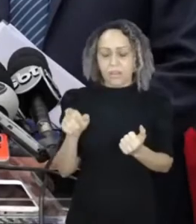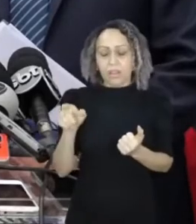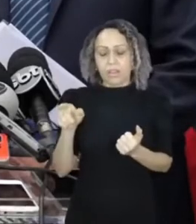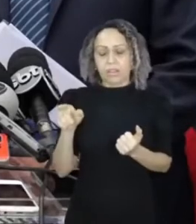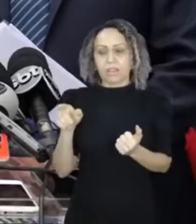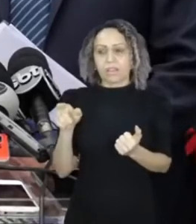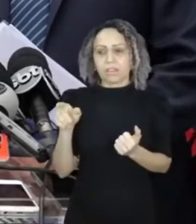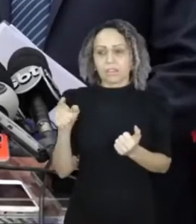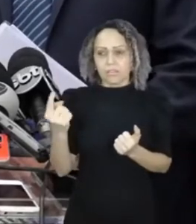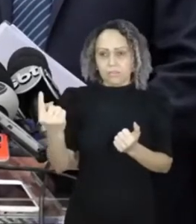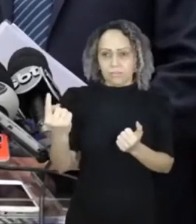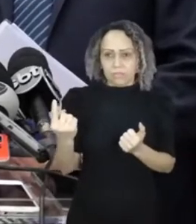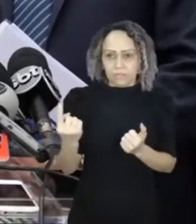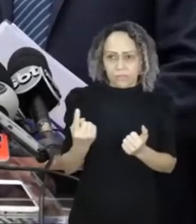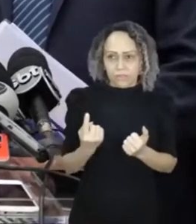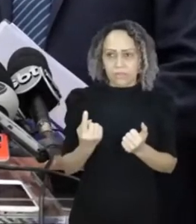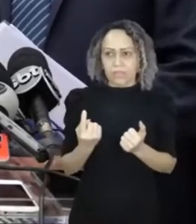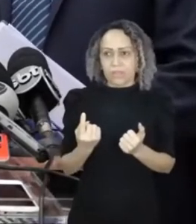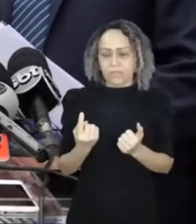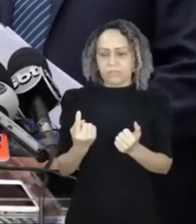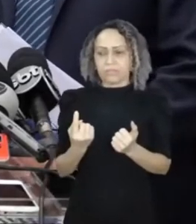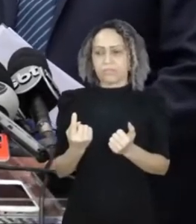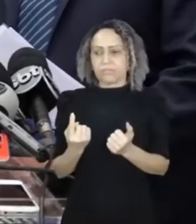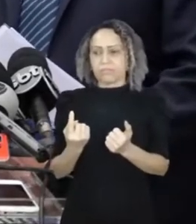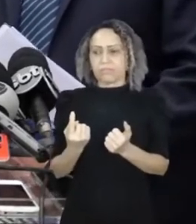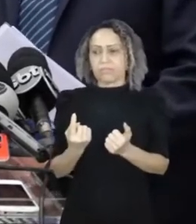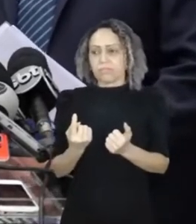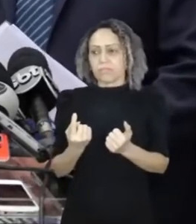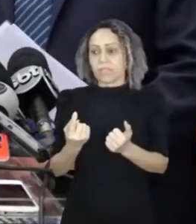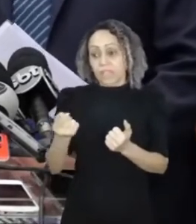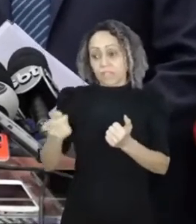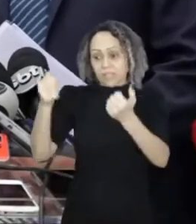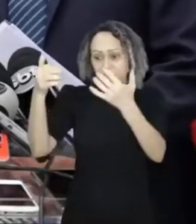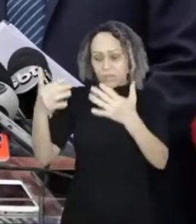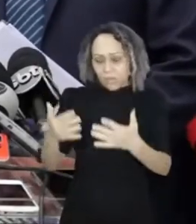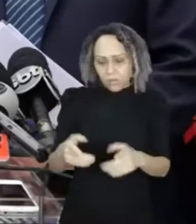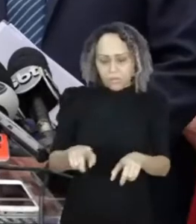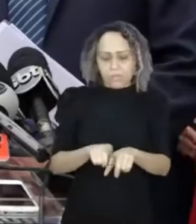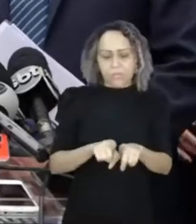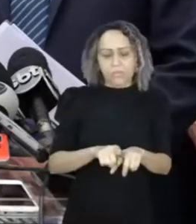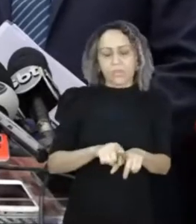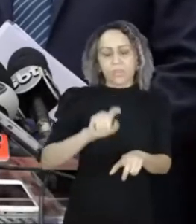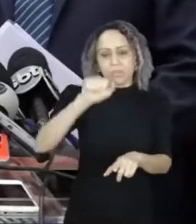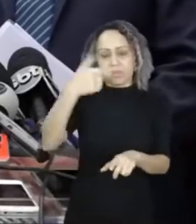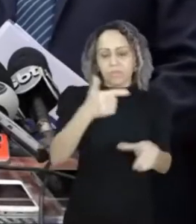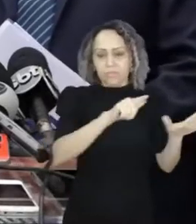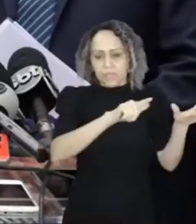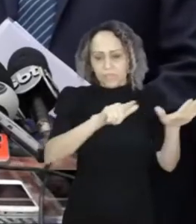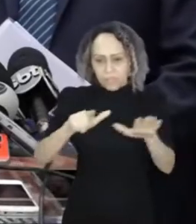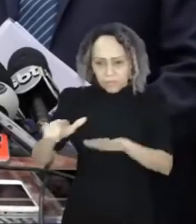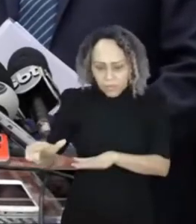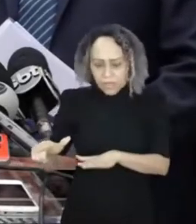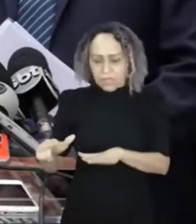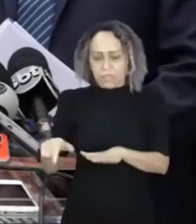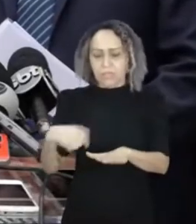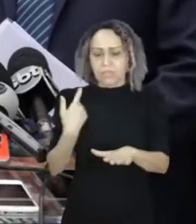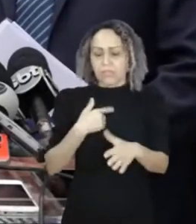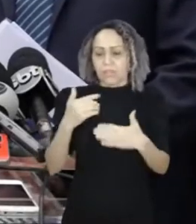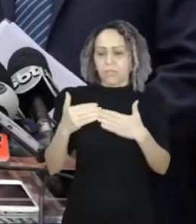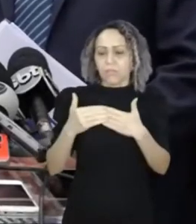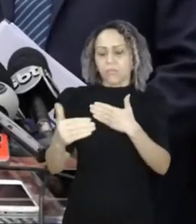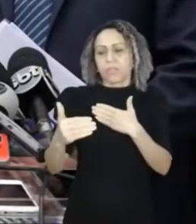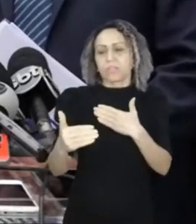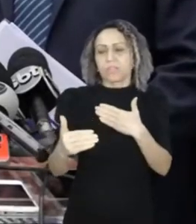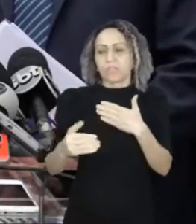deve estar aqui já a partir da semana que vem, não é, Floriano? Para a gente já iniciar os trabalhos. Então, eu queria agradecer aqui a direção do Banco do